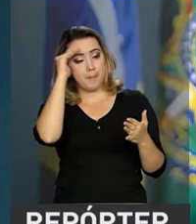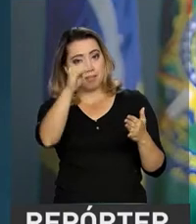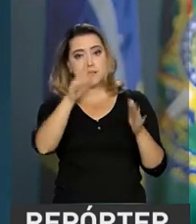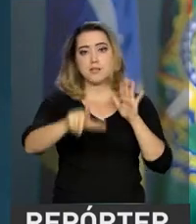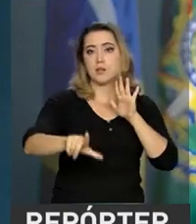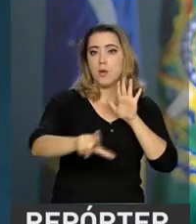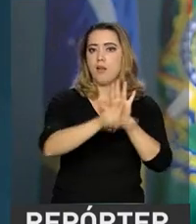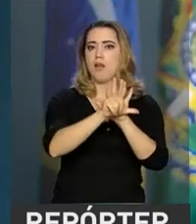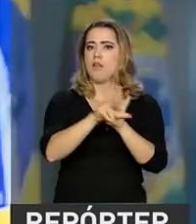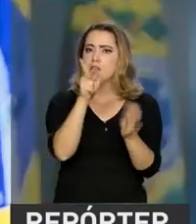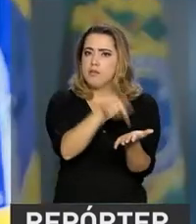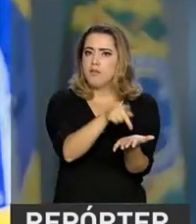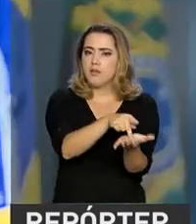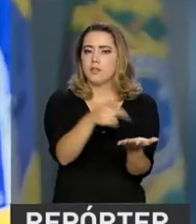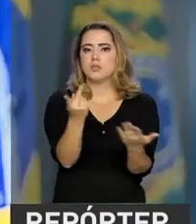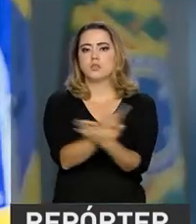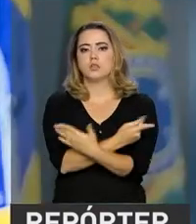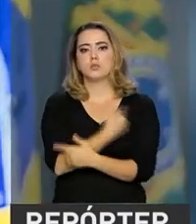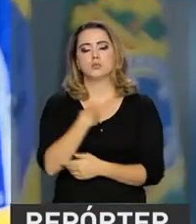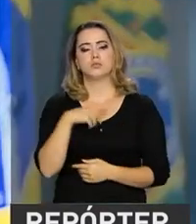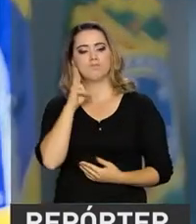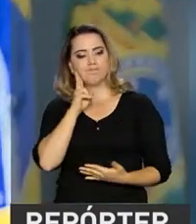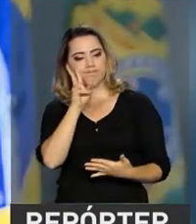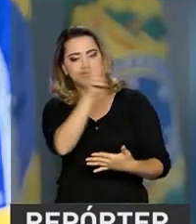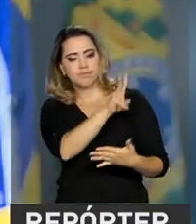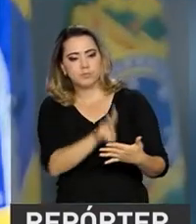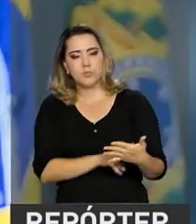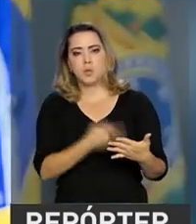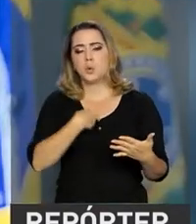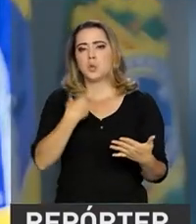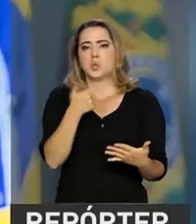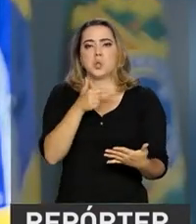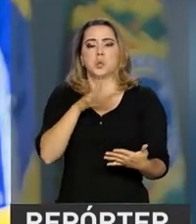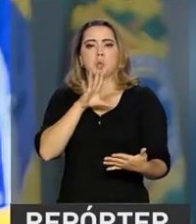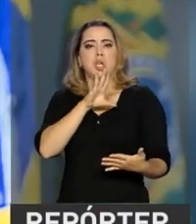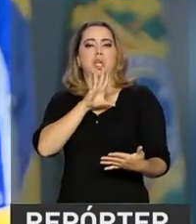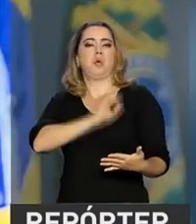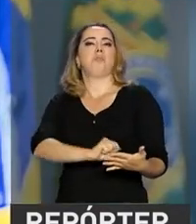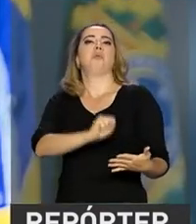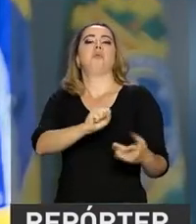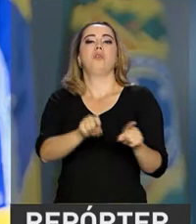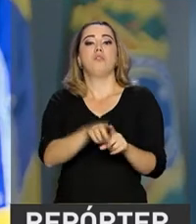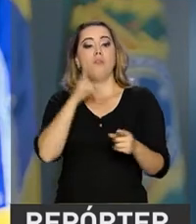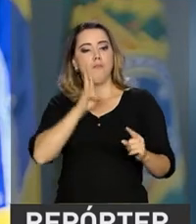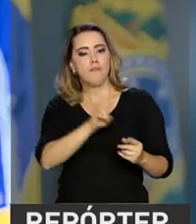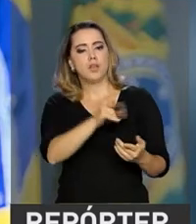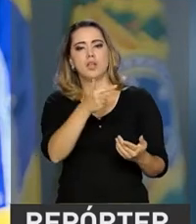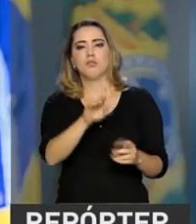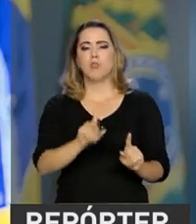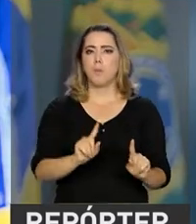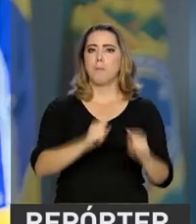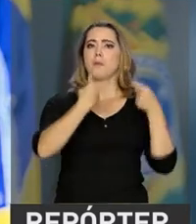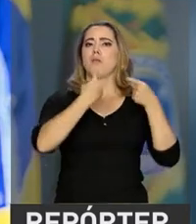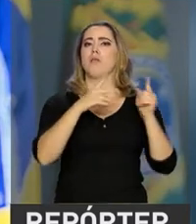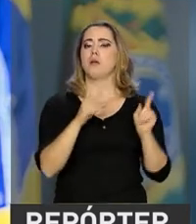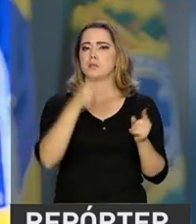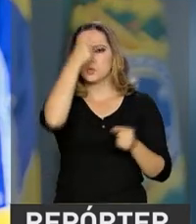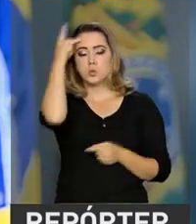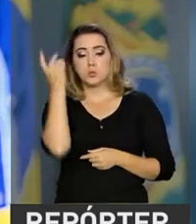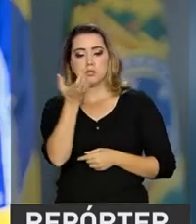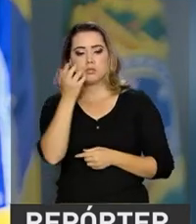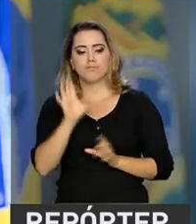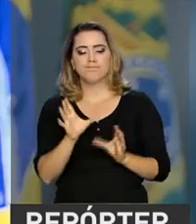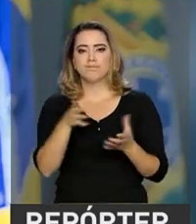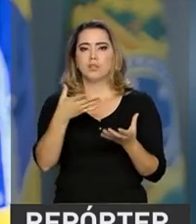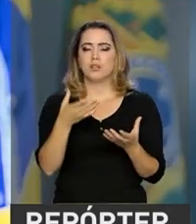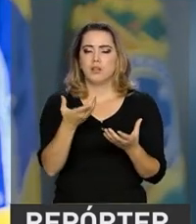e à verdade dos fatos. Uma análise crítica e desapaixonada provará os abusos dos que conspiraram contra